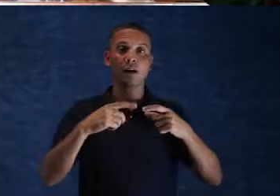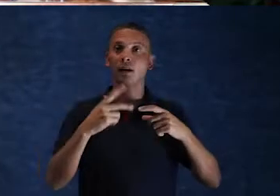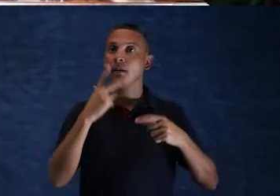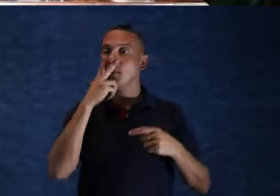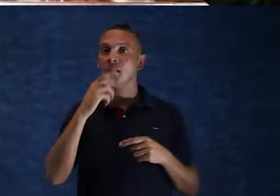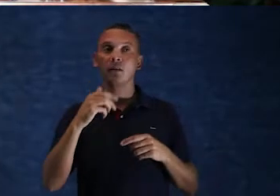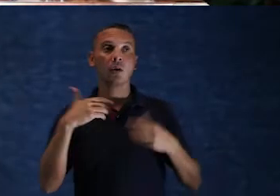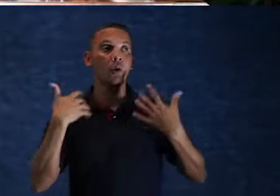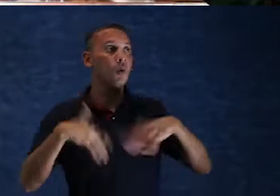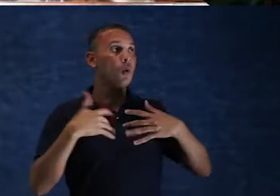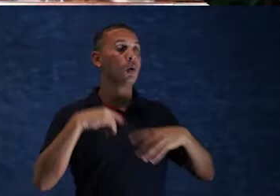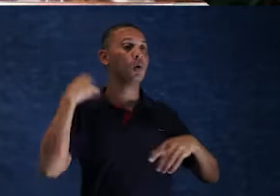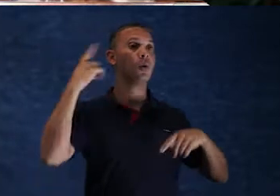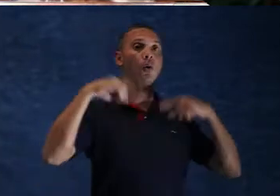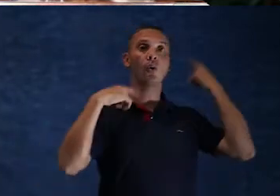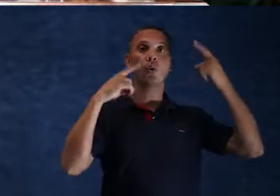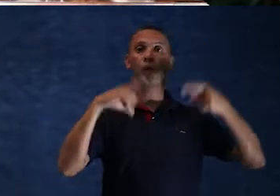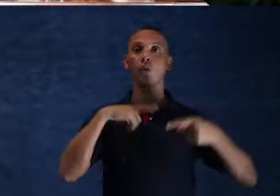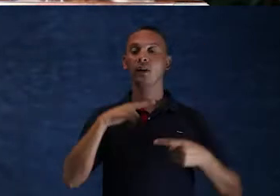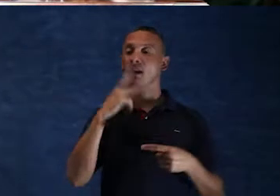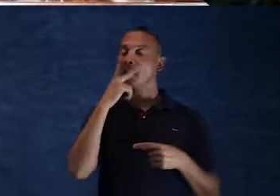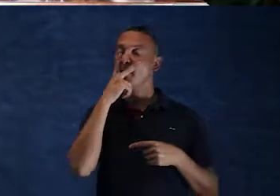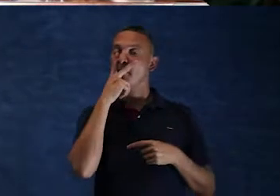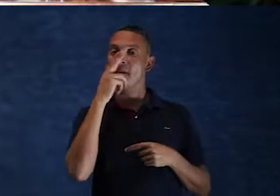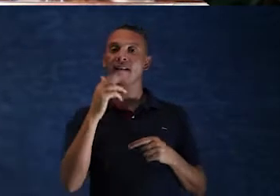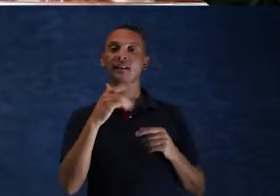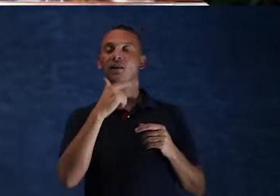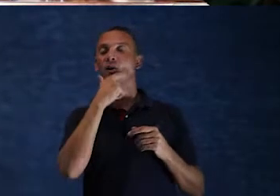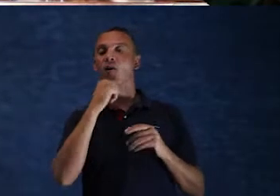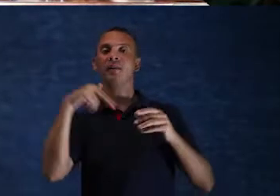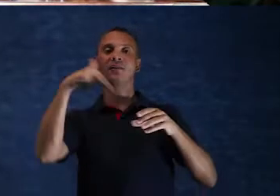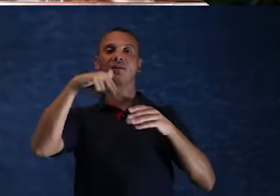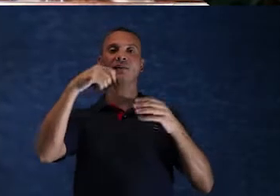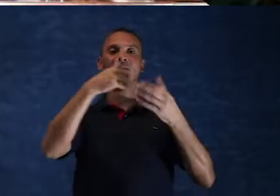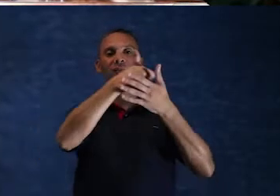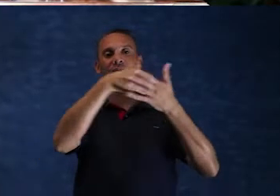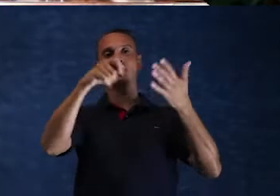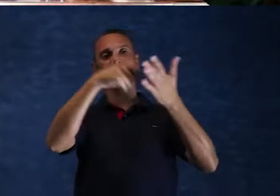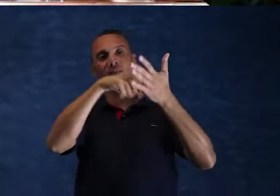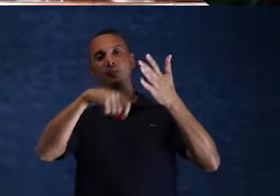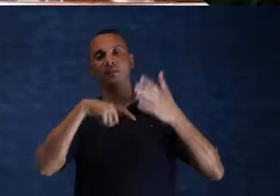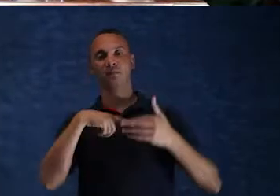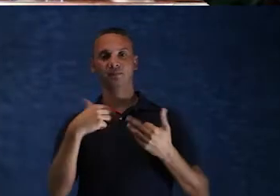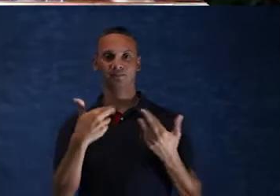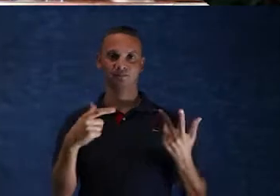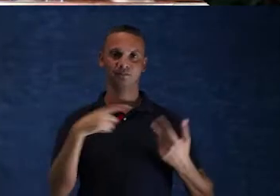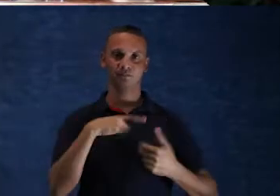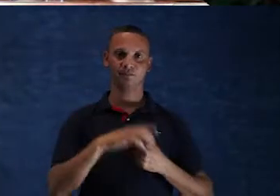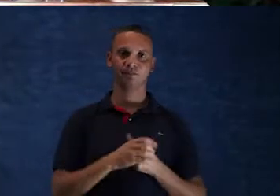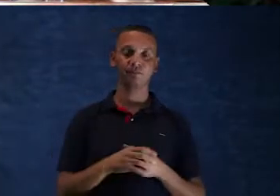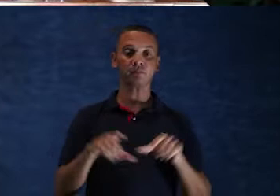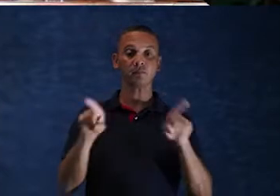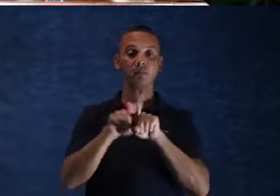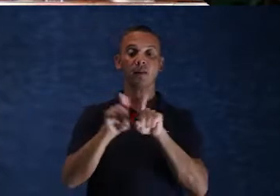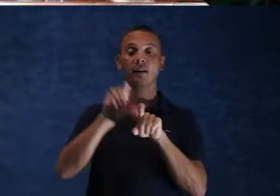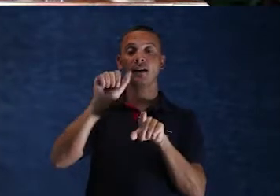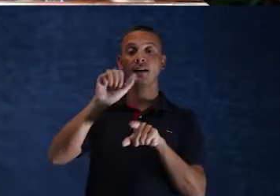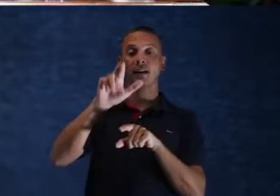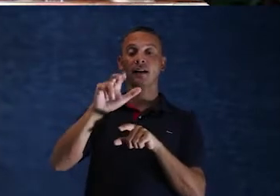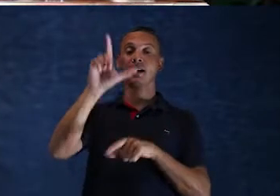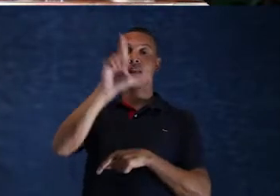loucura, como nos contos de Jô Soares, Mário Prata e Vanessa Bárbara. Para além dos contos no ar, a